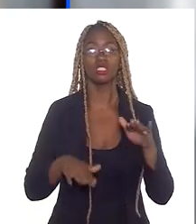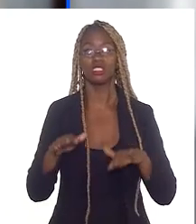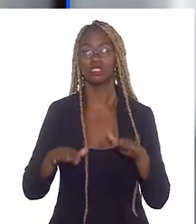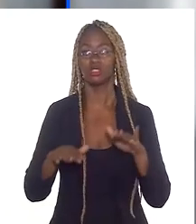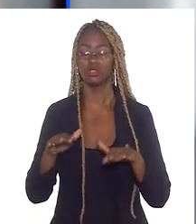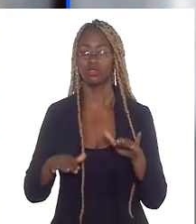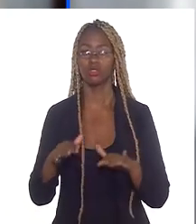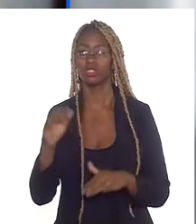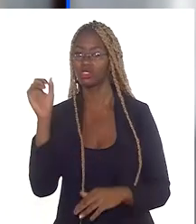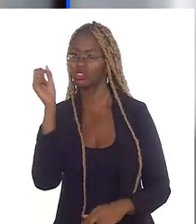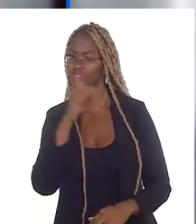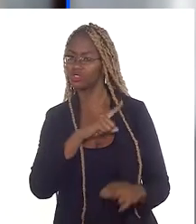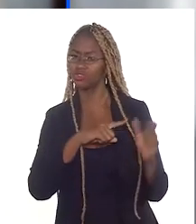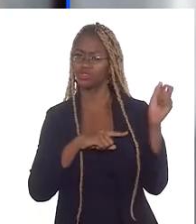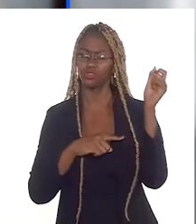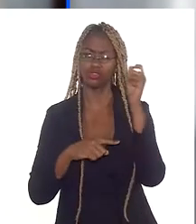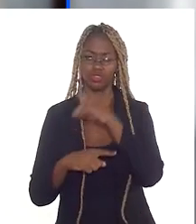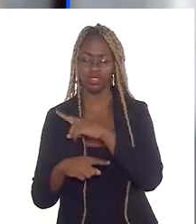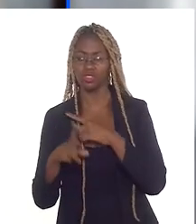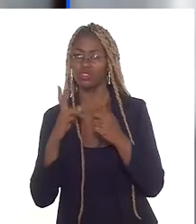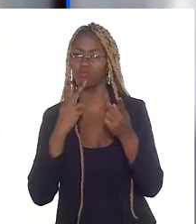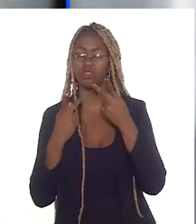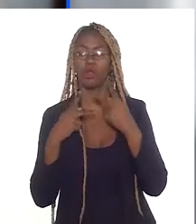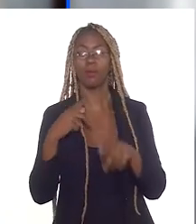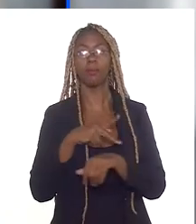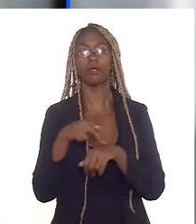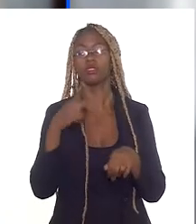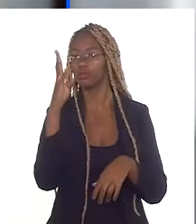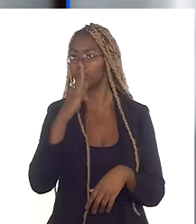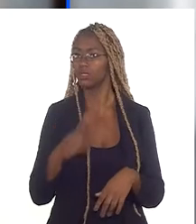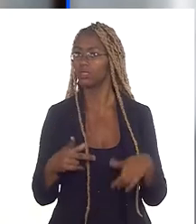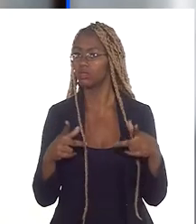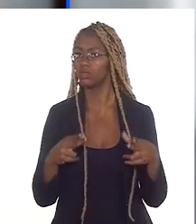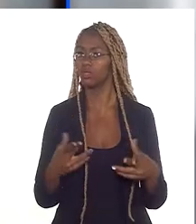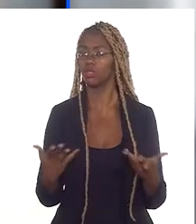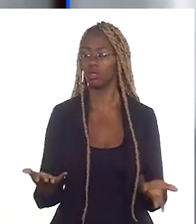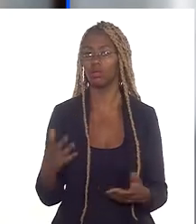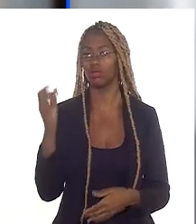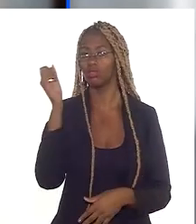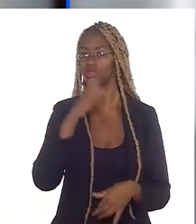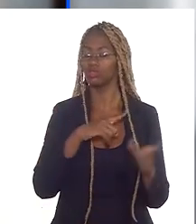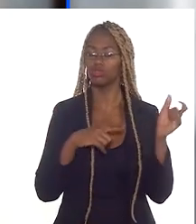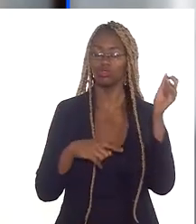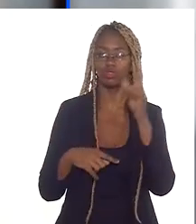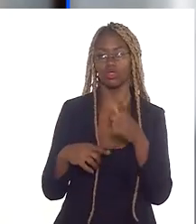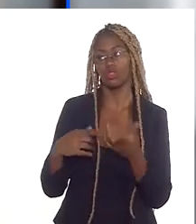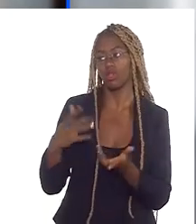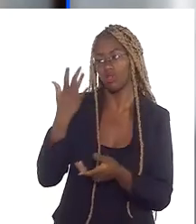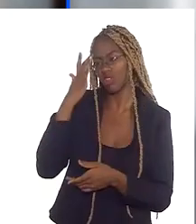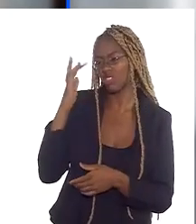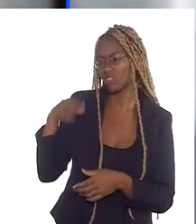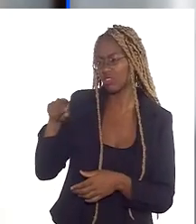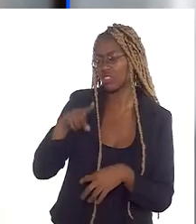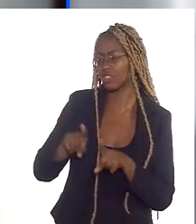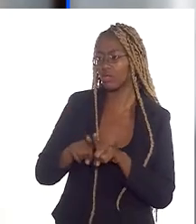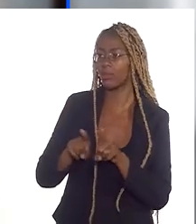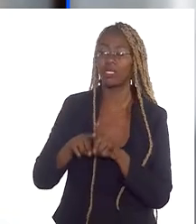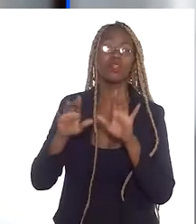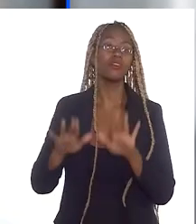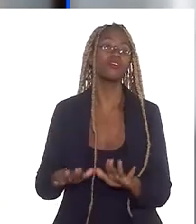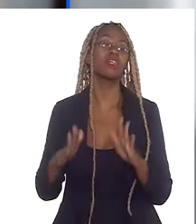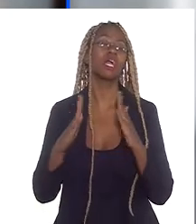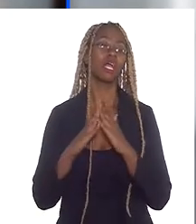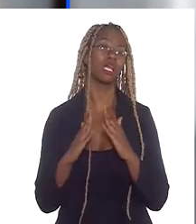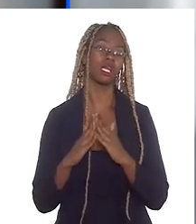às vezes é até difícil dizermos no país como o Brasil que nossa dificuldade que a minha por exemplo Imagino que seja um de